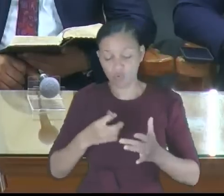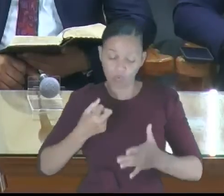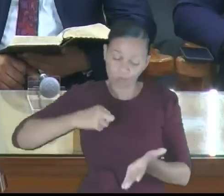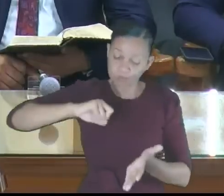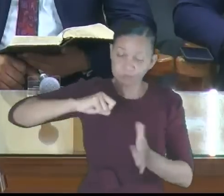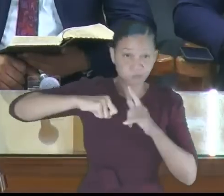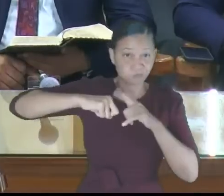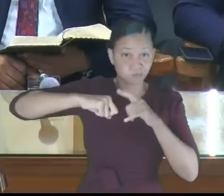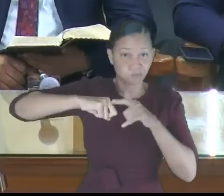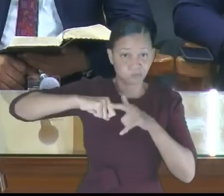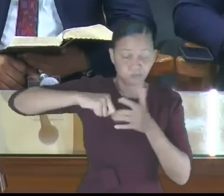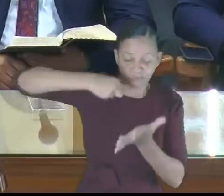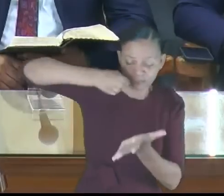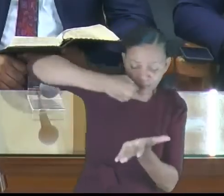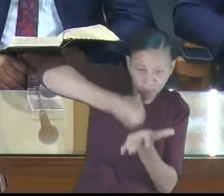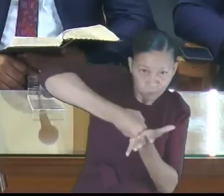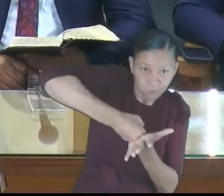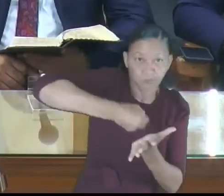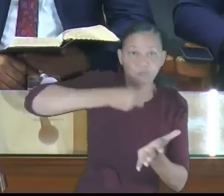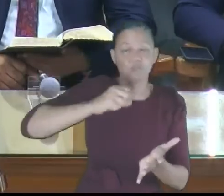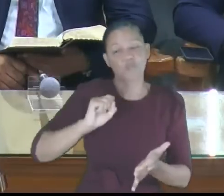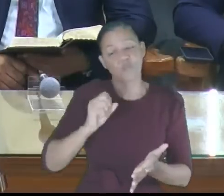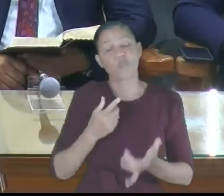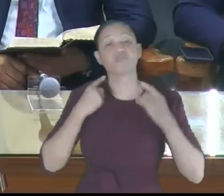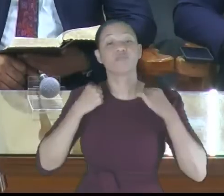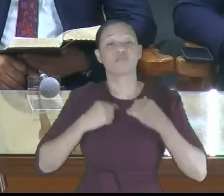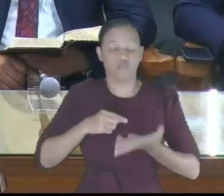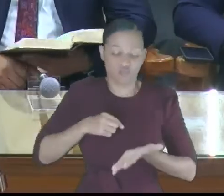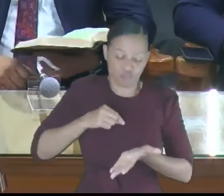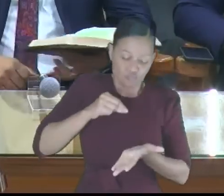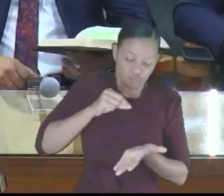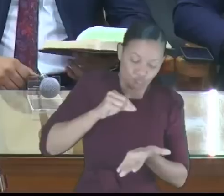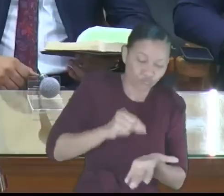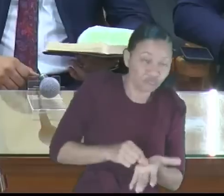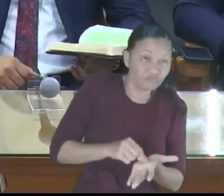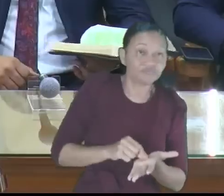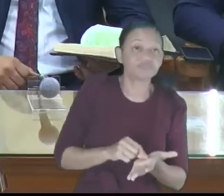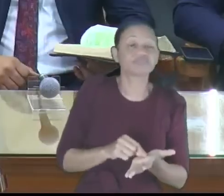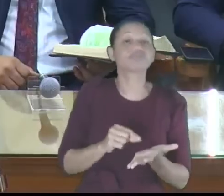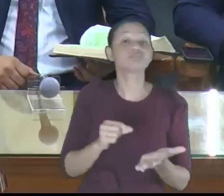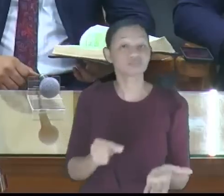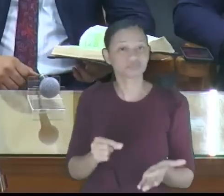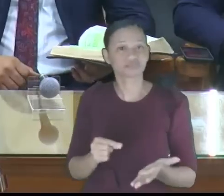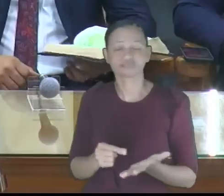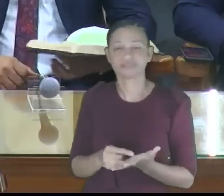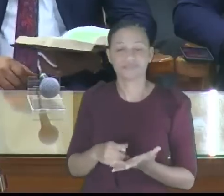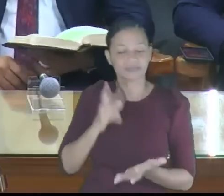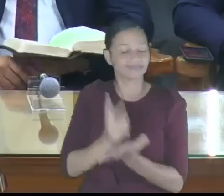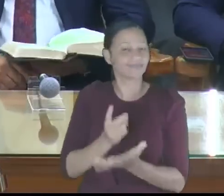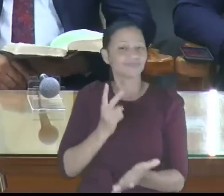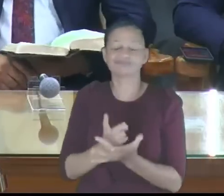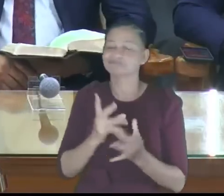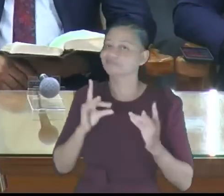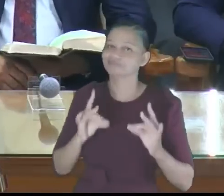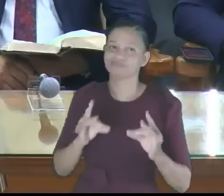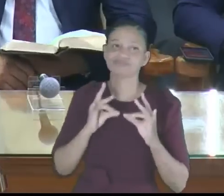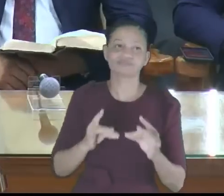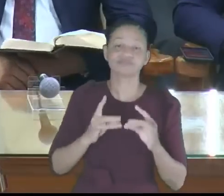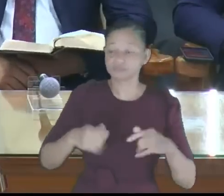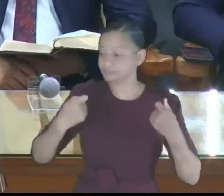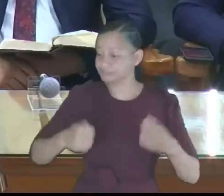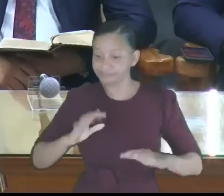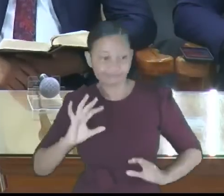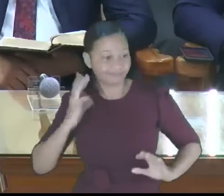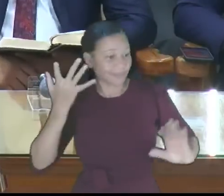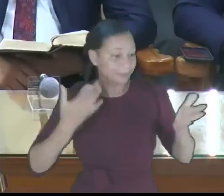ou no braço, ou no dedo, ou no peito, sobre o coração. Era era inseparável da pessoa. Quando a pessoa precisava